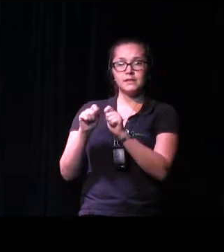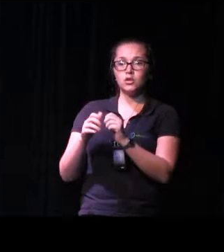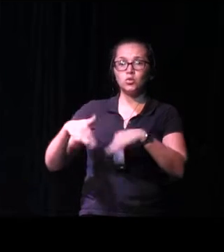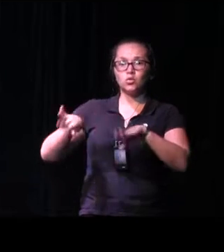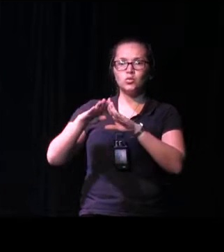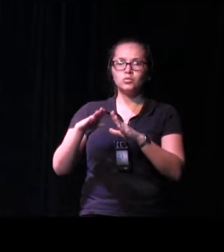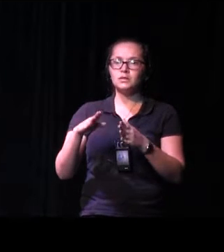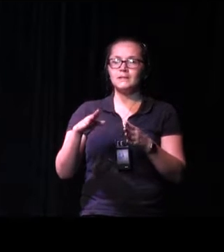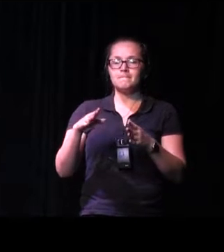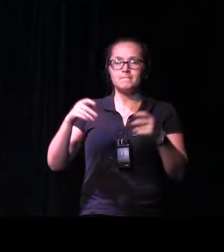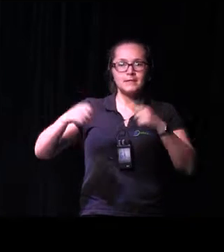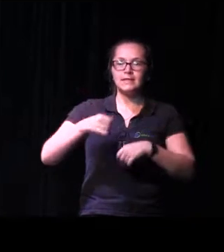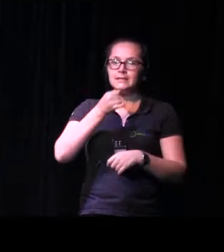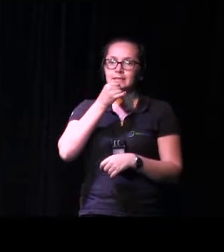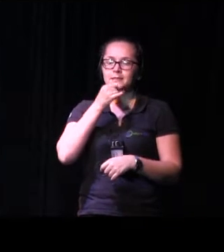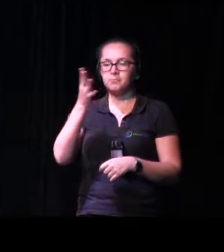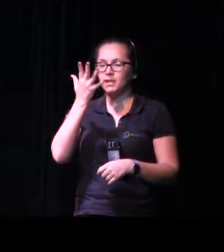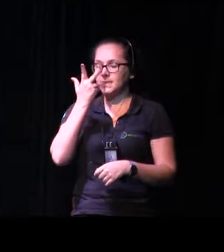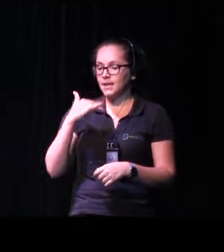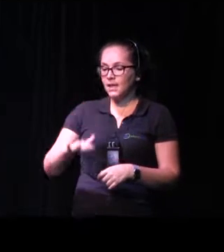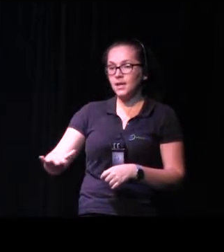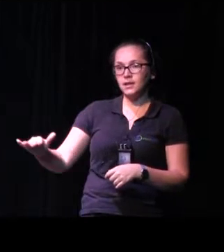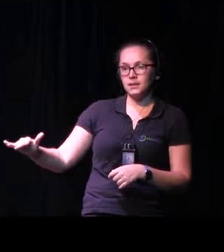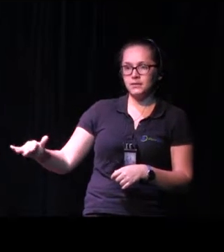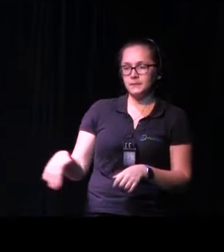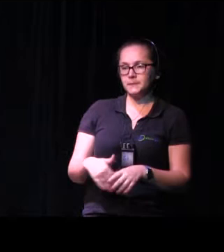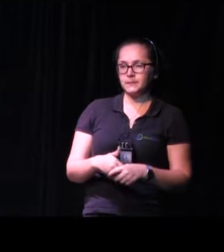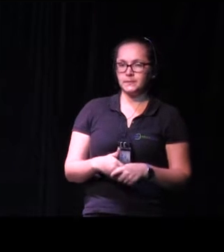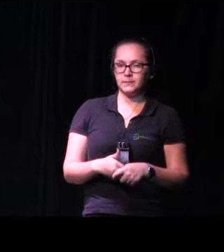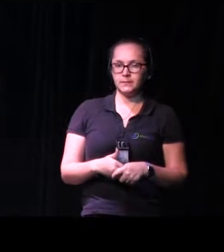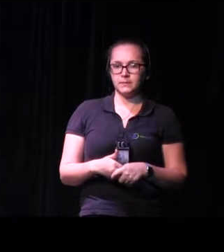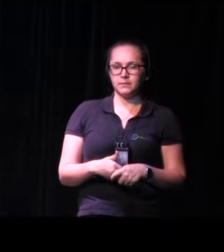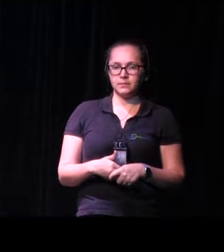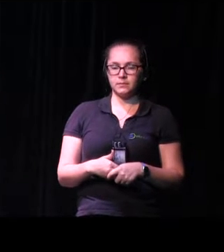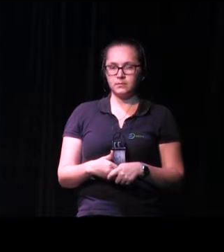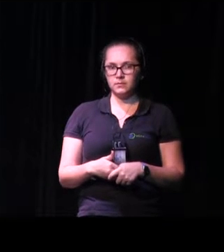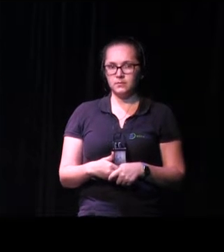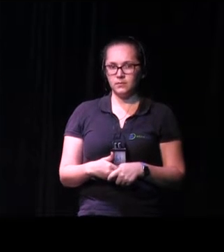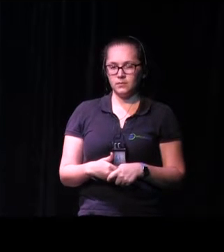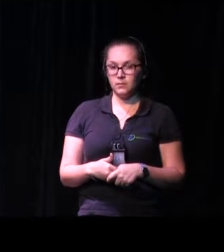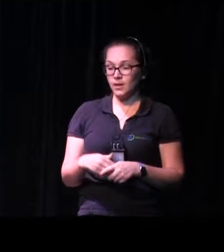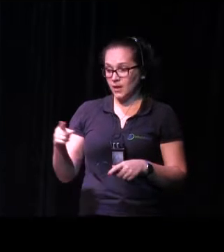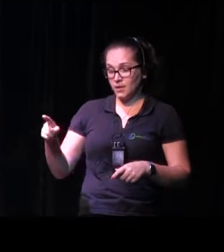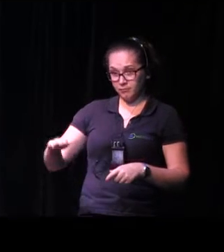Tem que se fazer todos os truques possíveis. Por exemplo, as crianças